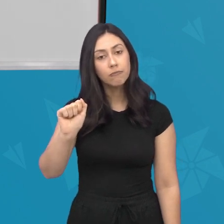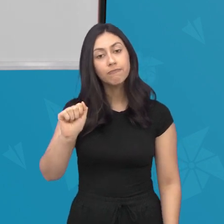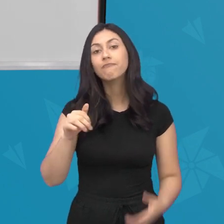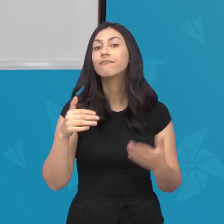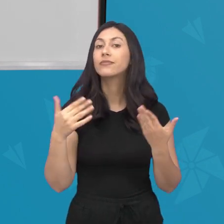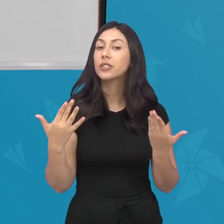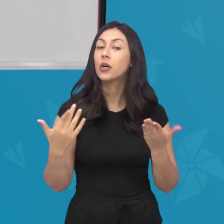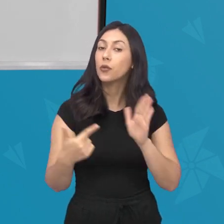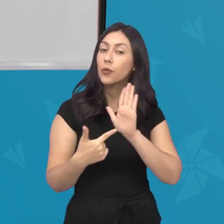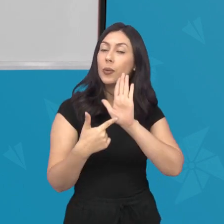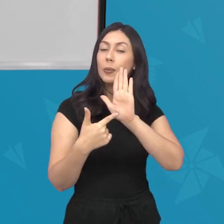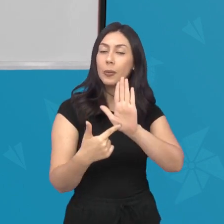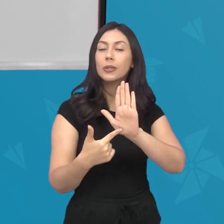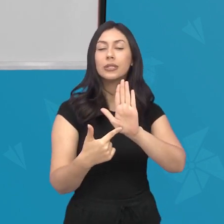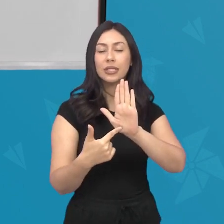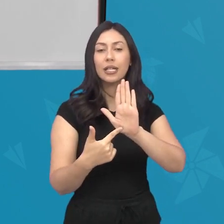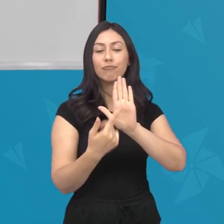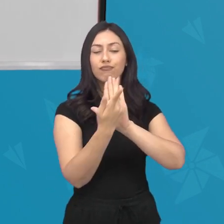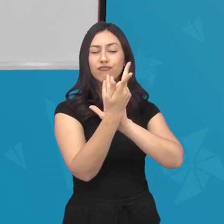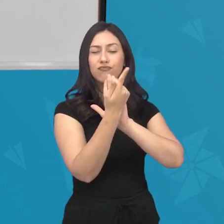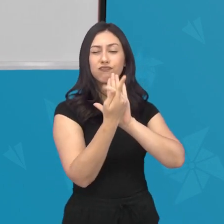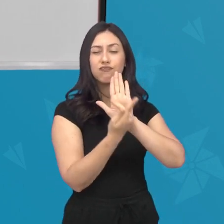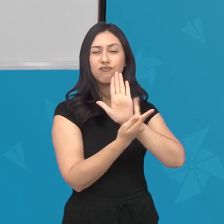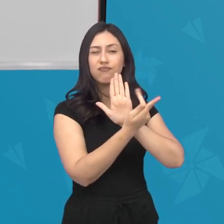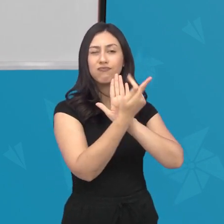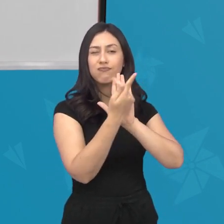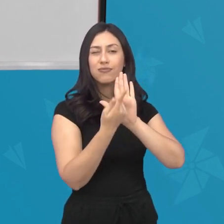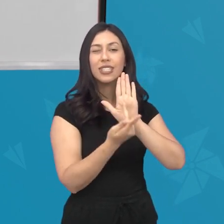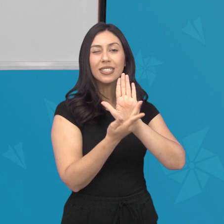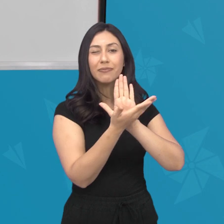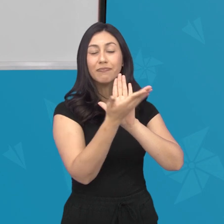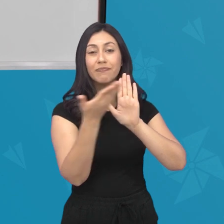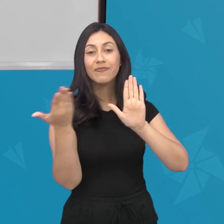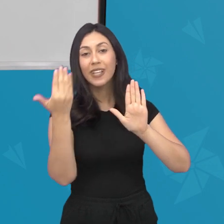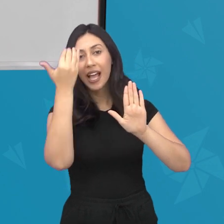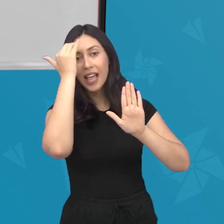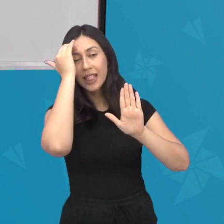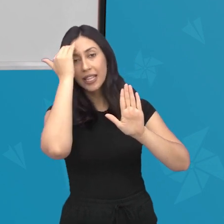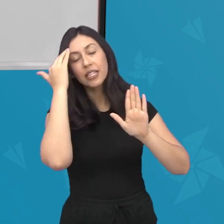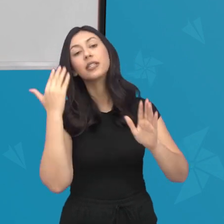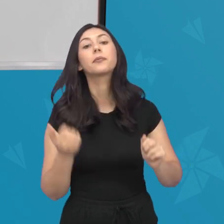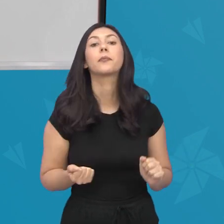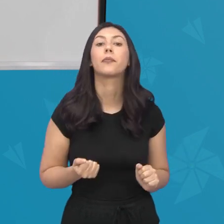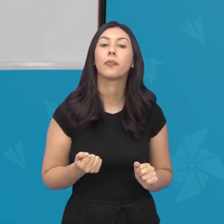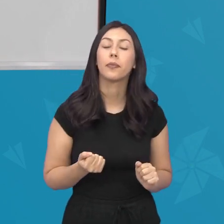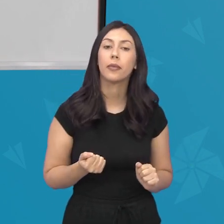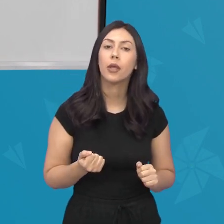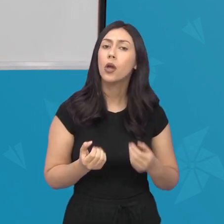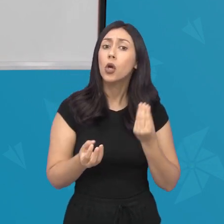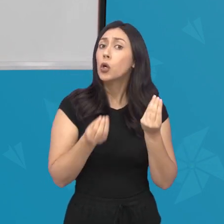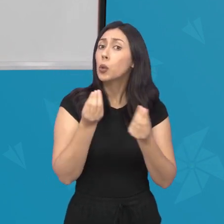Então eu vou fazer o desenho de uma parábola aqui. Para fazer isso, a gente vai